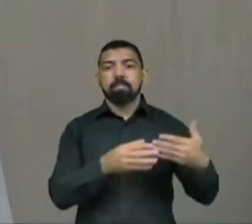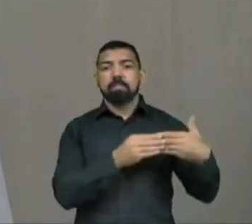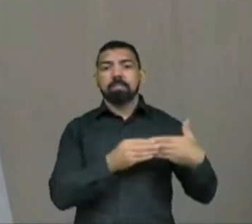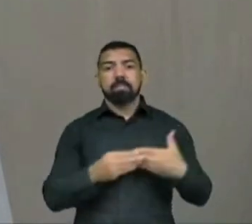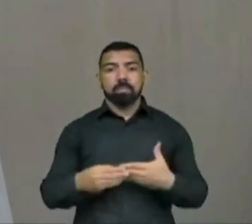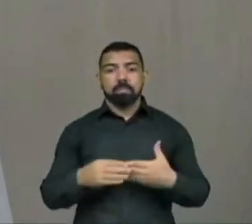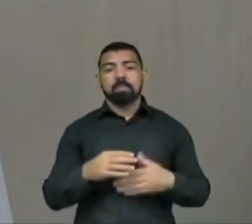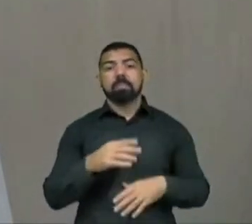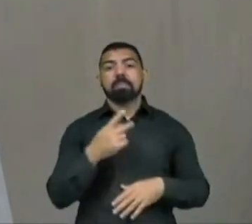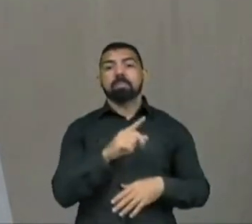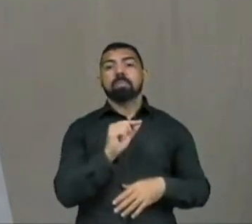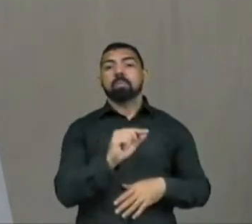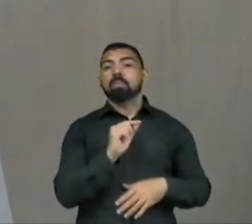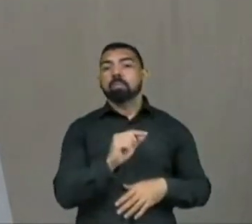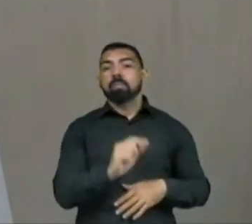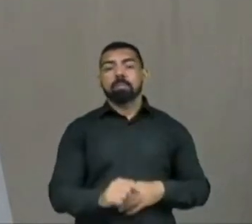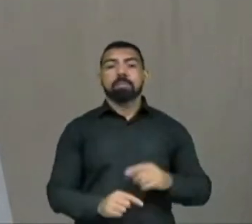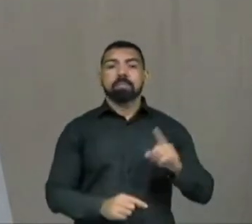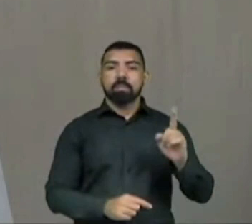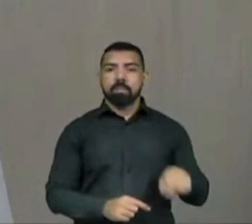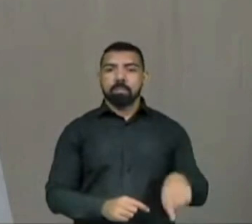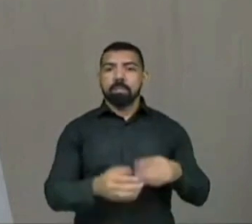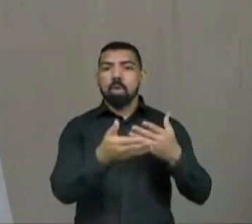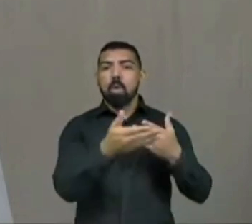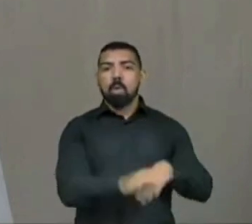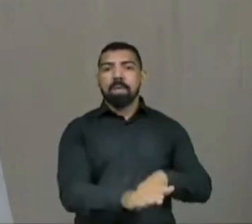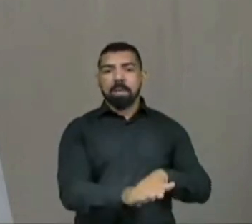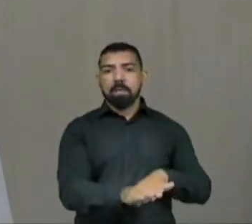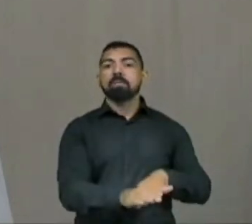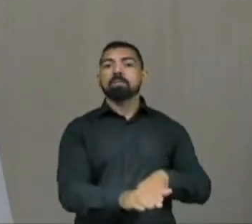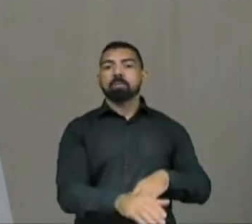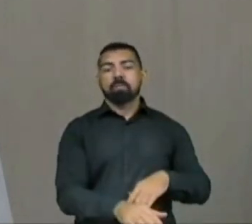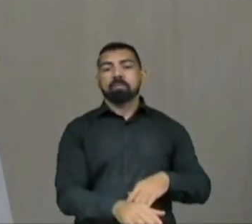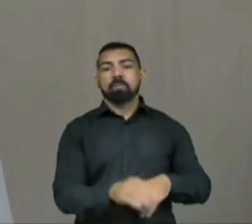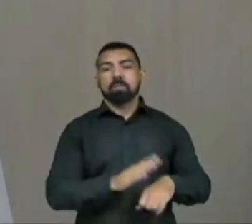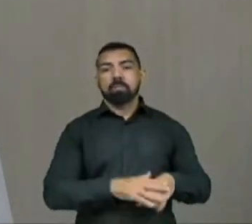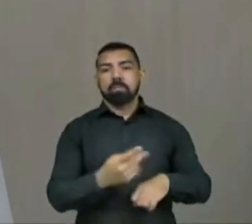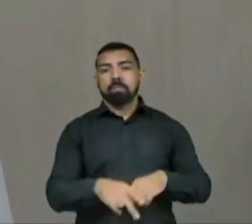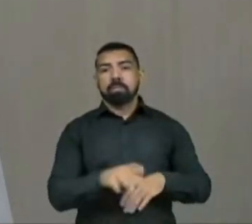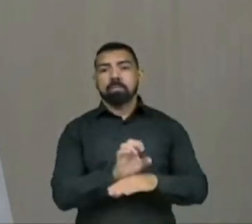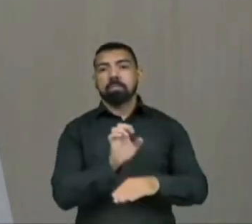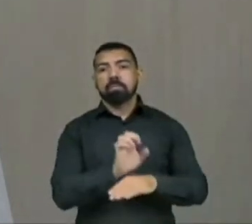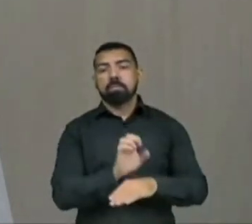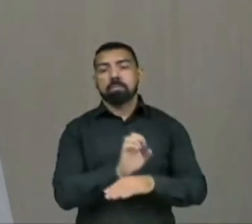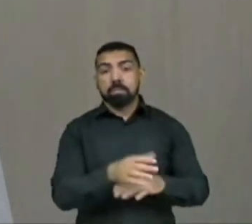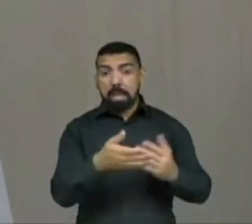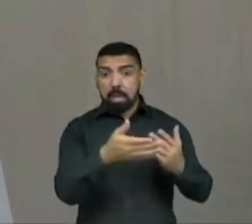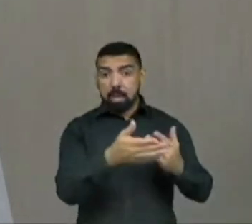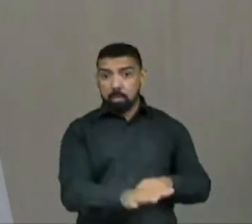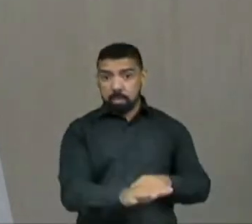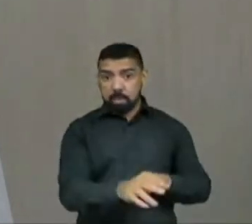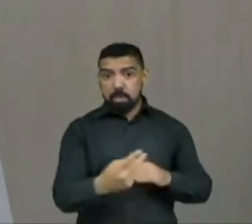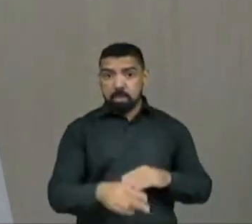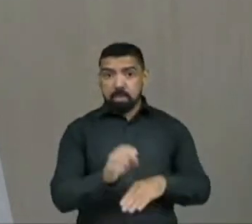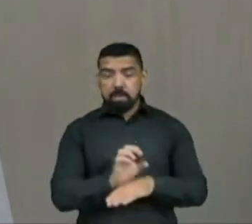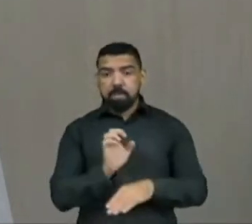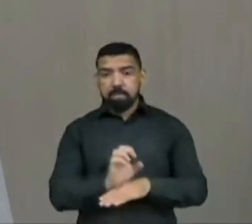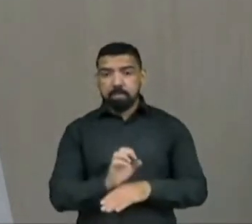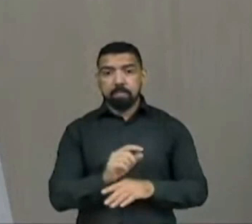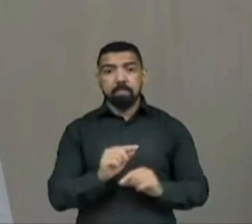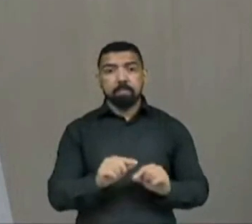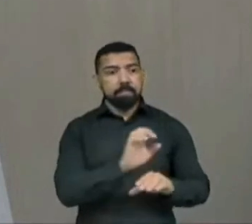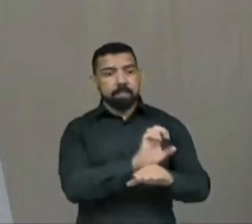bojo uma compensação para os estados. Uma compensação para os estados